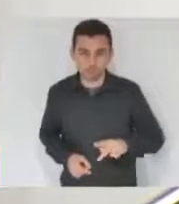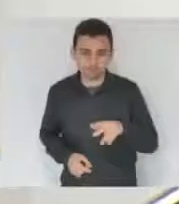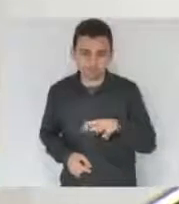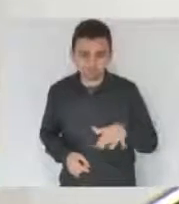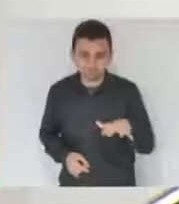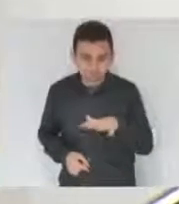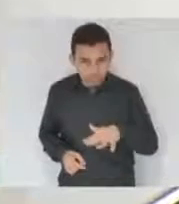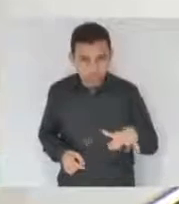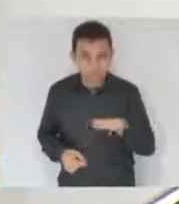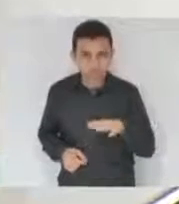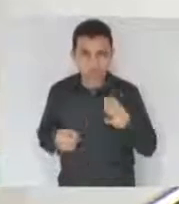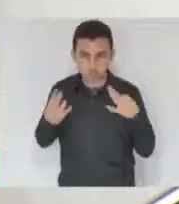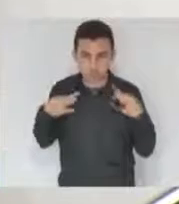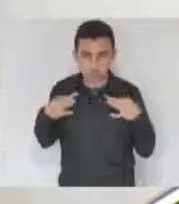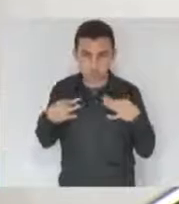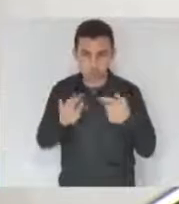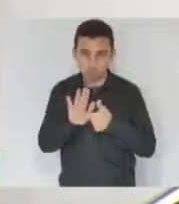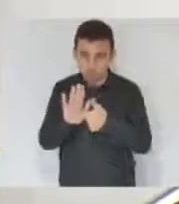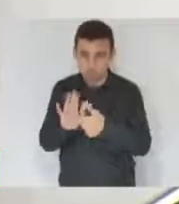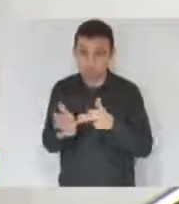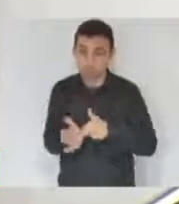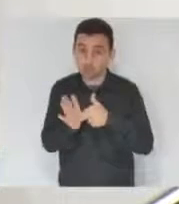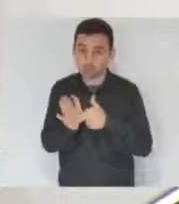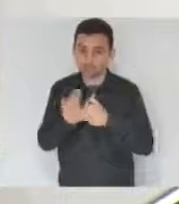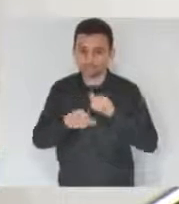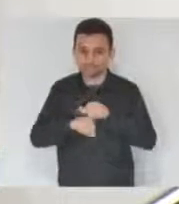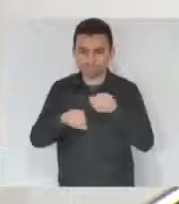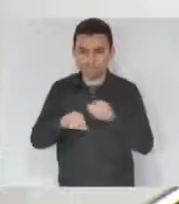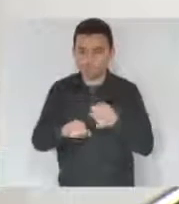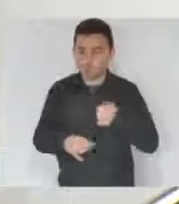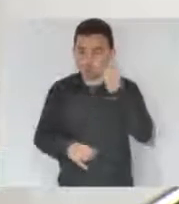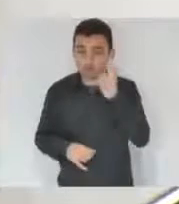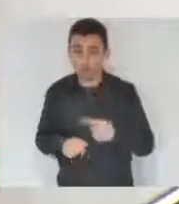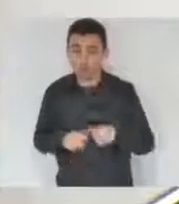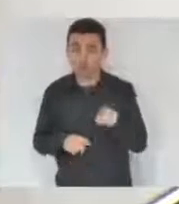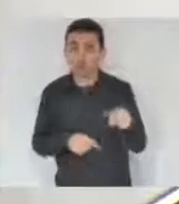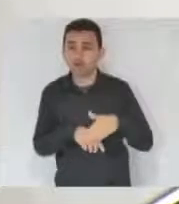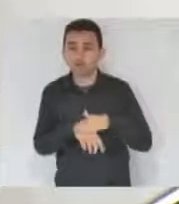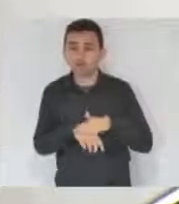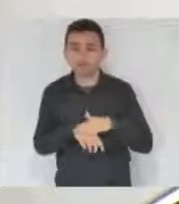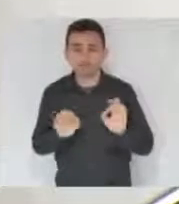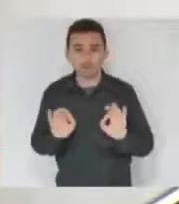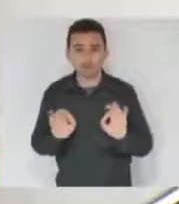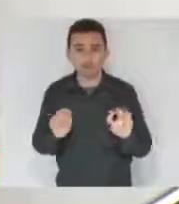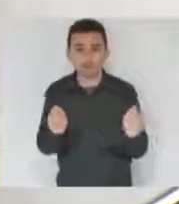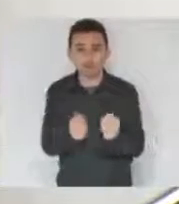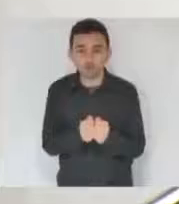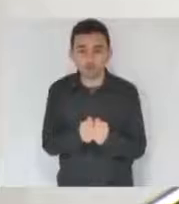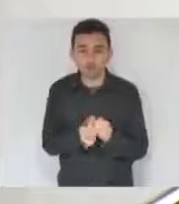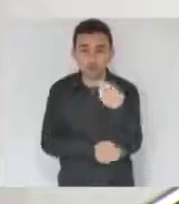promove uma nota novamente. Não veio conversar comigo, não sei porquê. Hoje tiveram aí, junto com a Associação Comercial